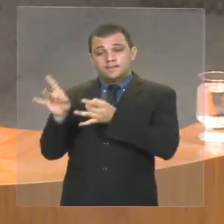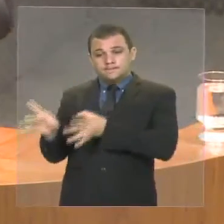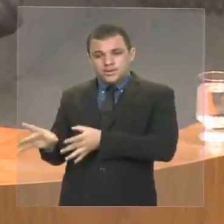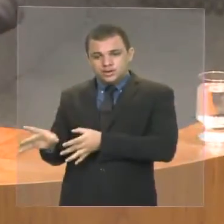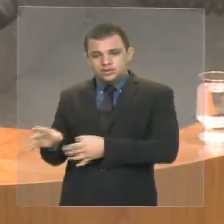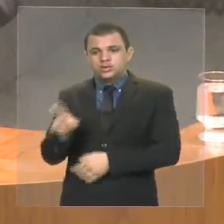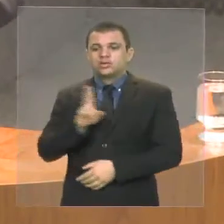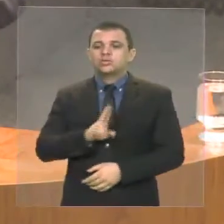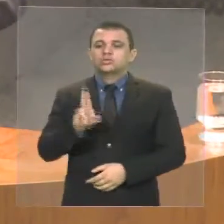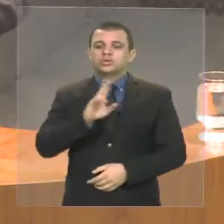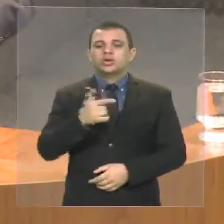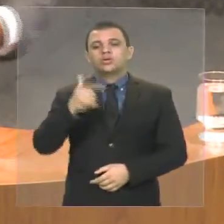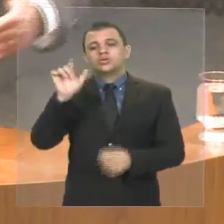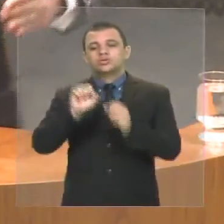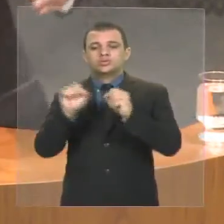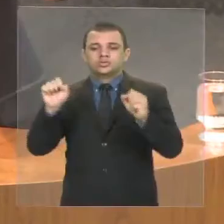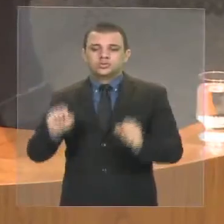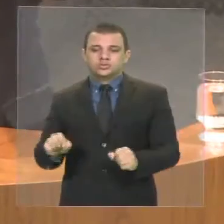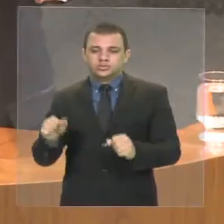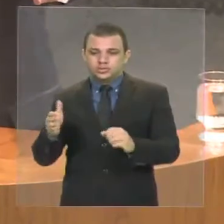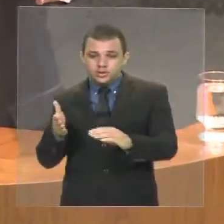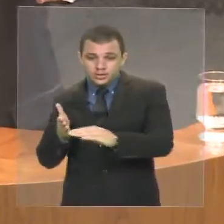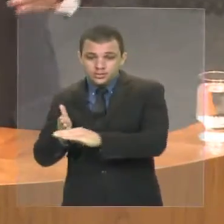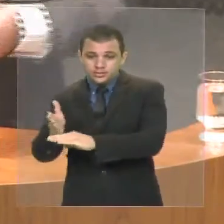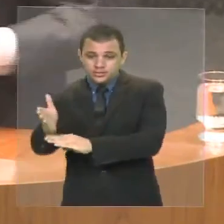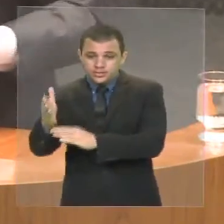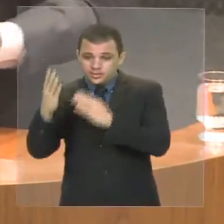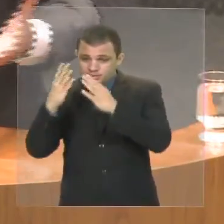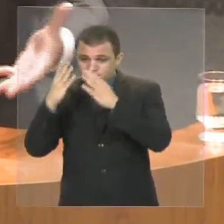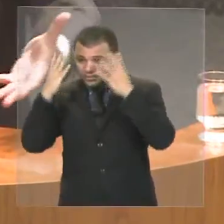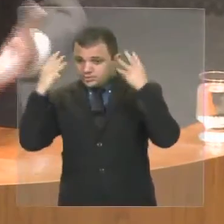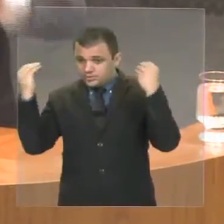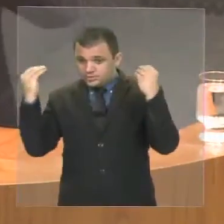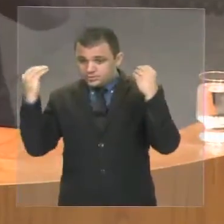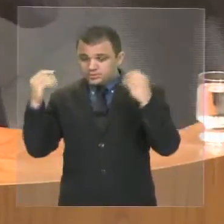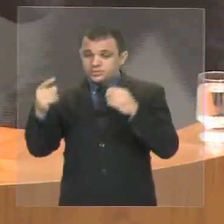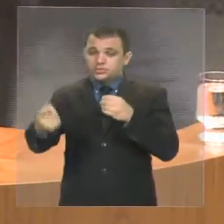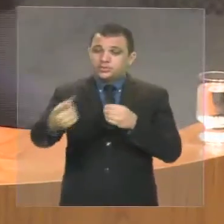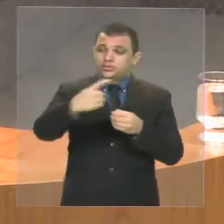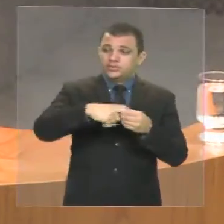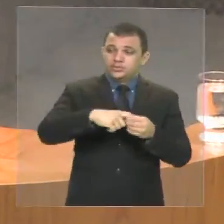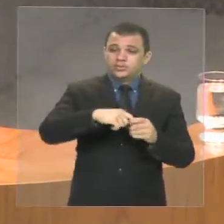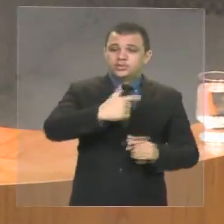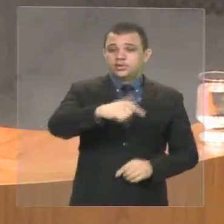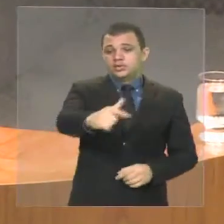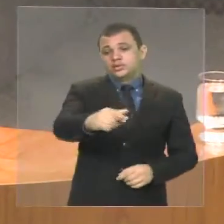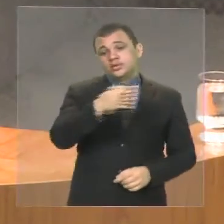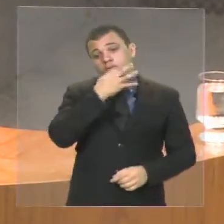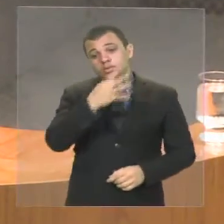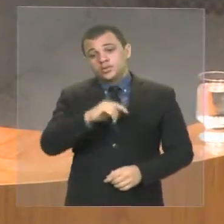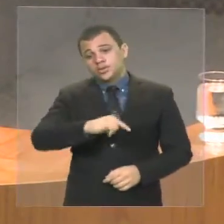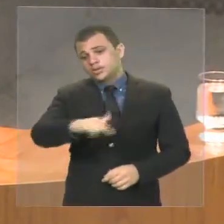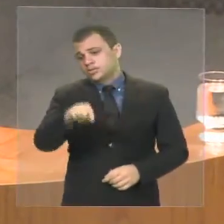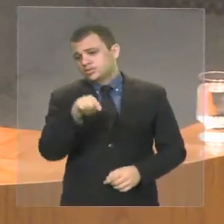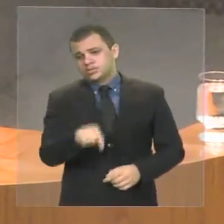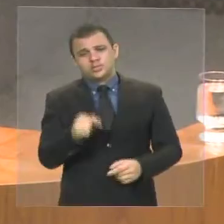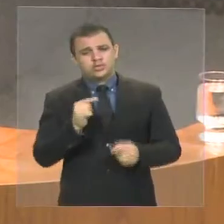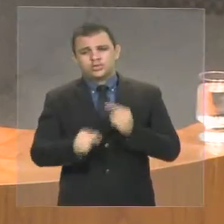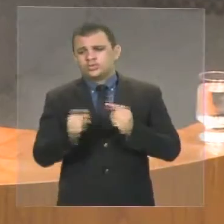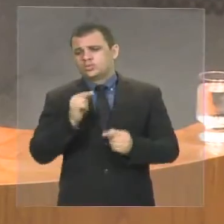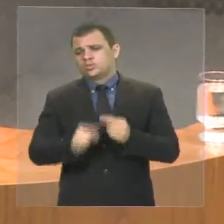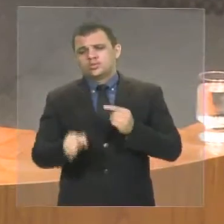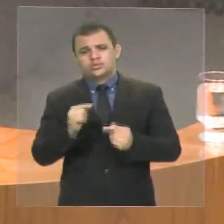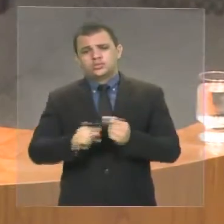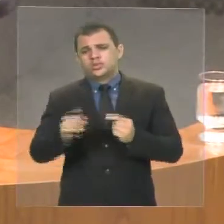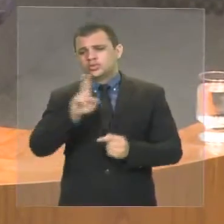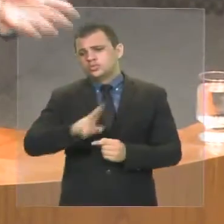binário. Vem pela Avenida dos Holandeses e volta pela litorânea. Na litorânea não comporta, na minha concepção, não comporta transporte de